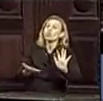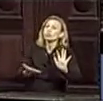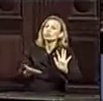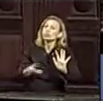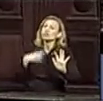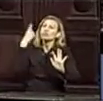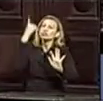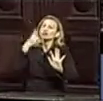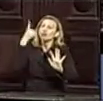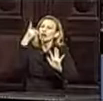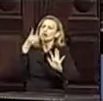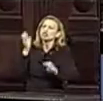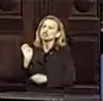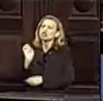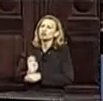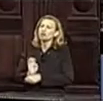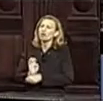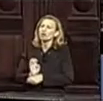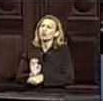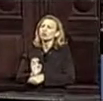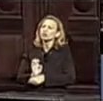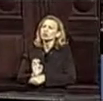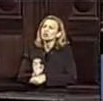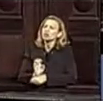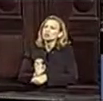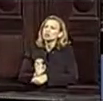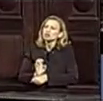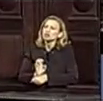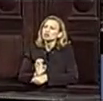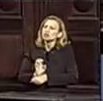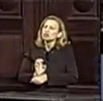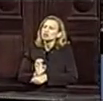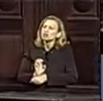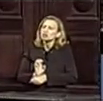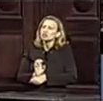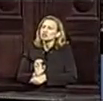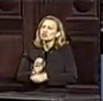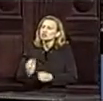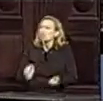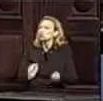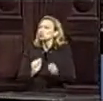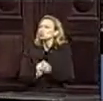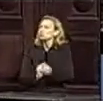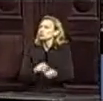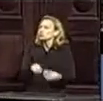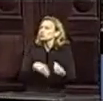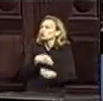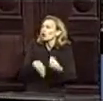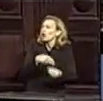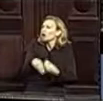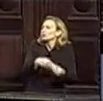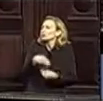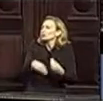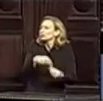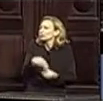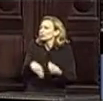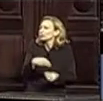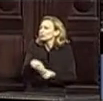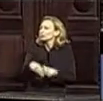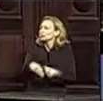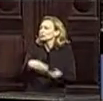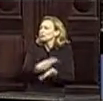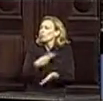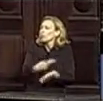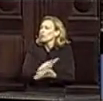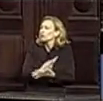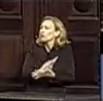qual ele fala de estar conluiado para a indicação do comandante-geral da Polícia Militar com o crime organizado.